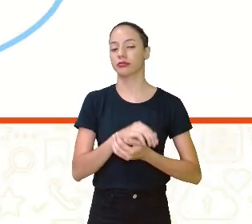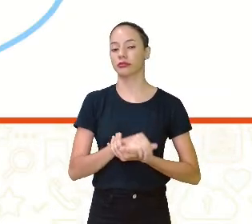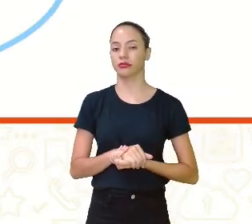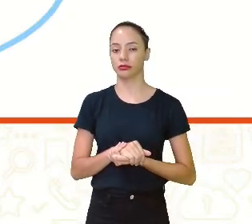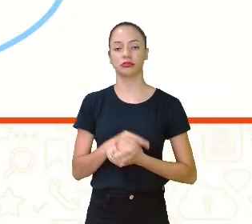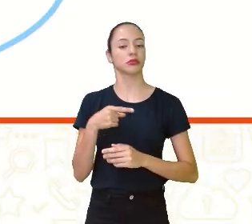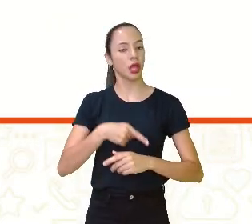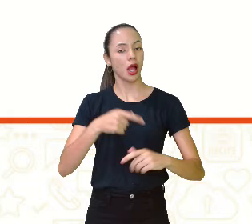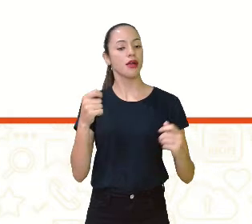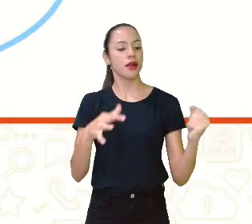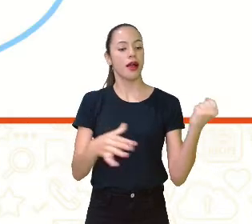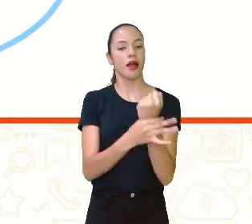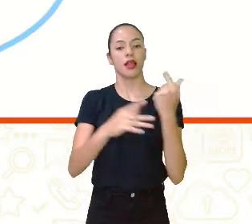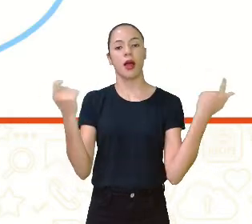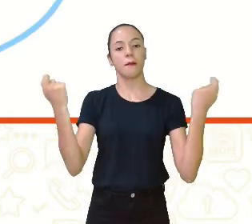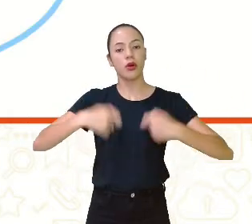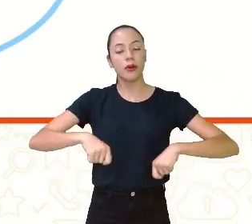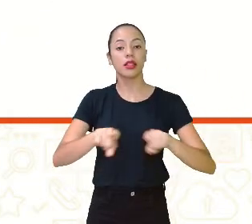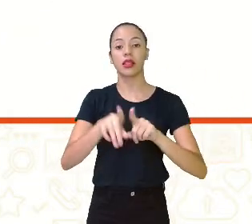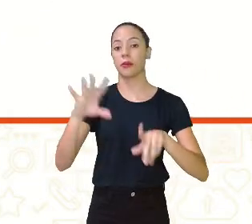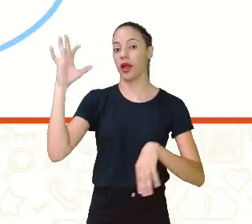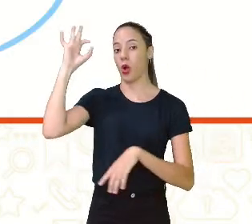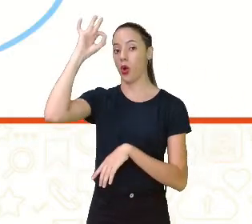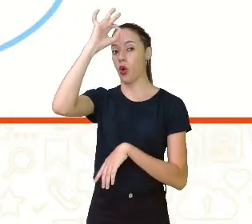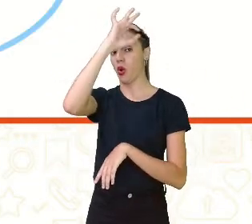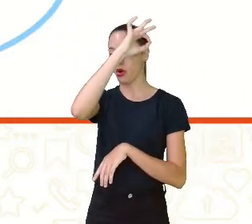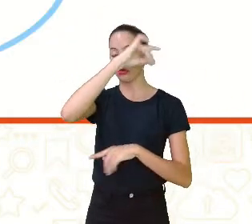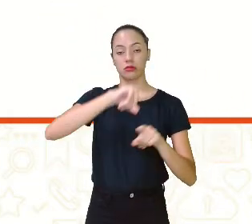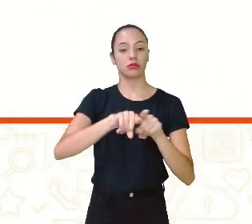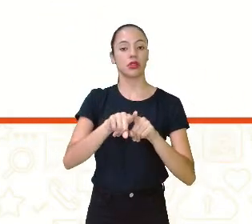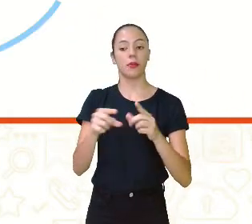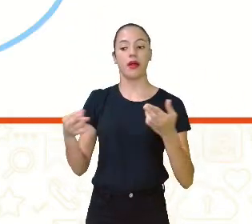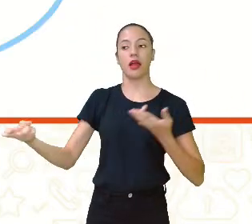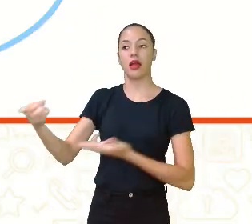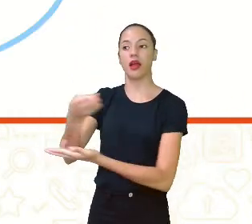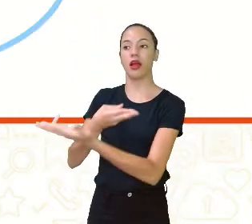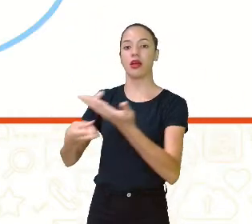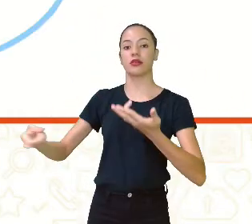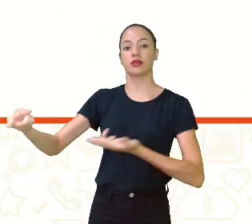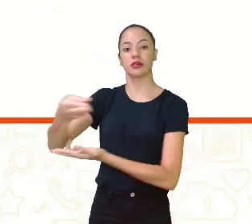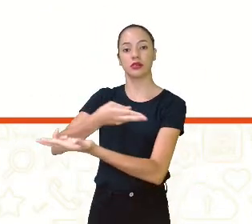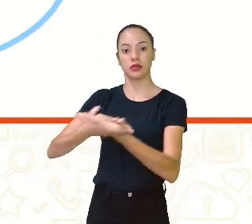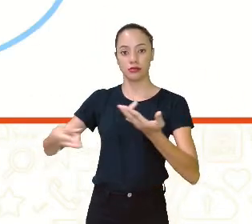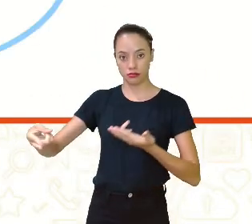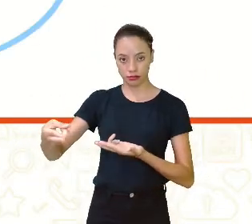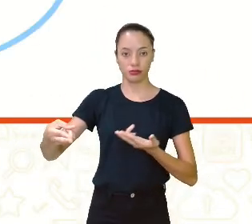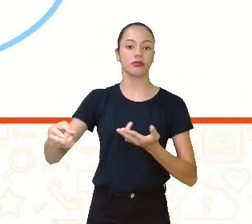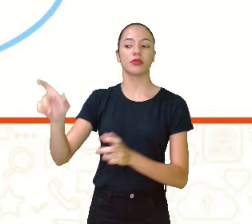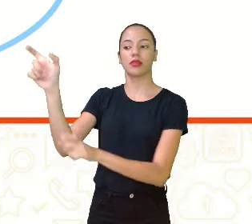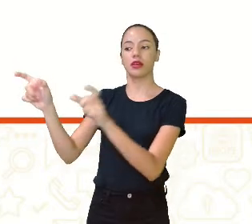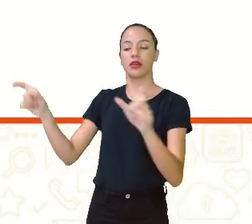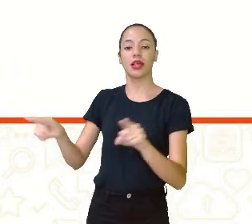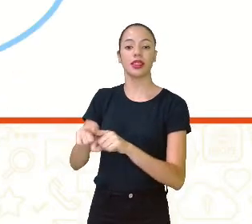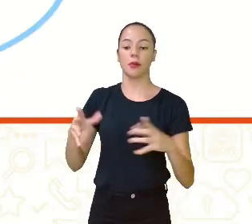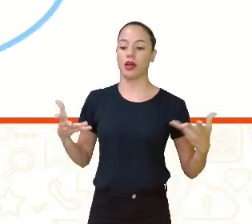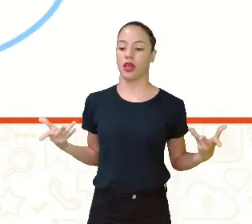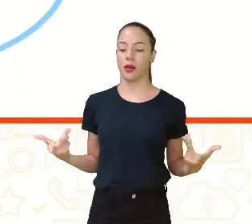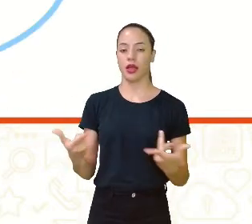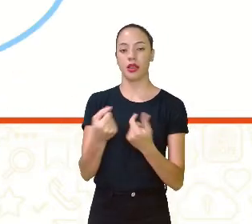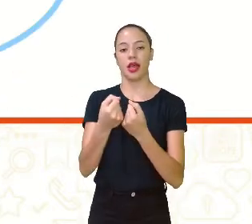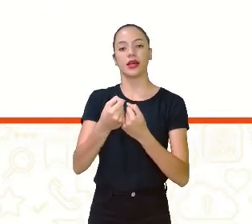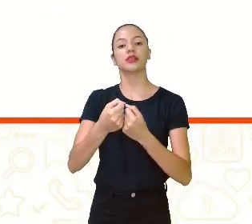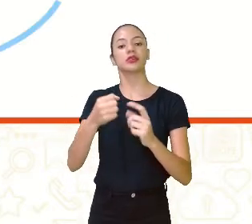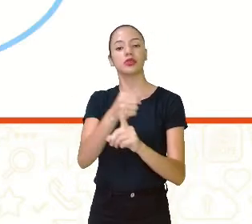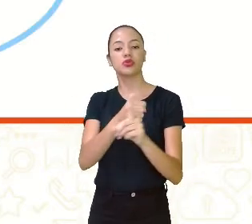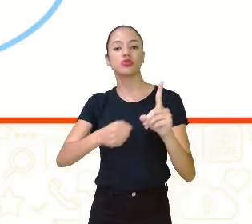essa possibilidade, o cognitivo, os relacionamentos interpessoais e as habilidades